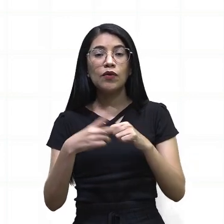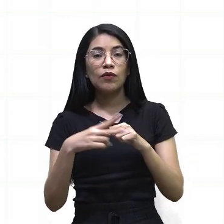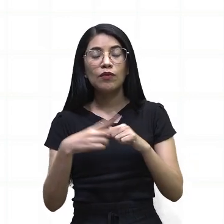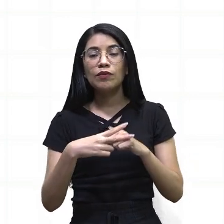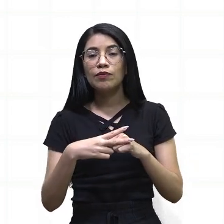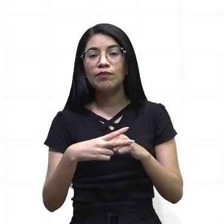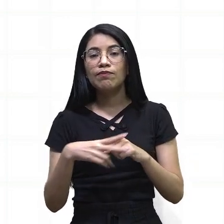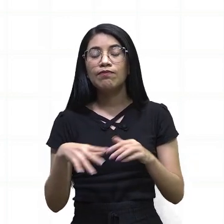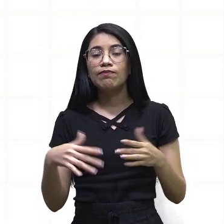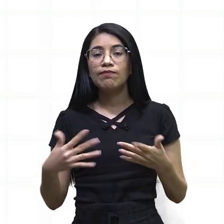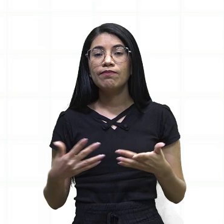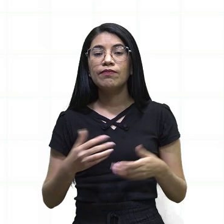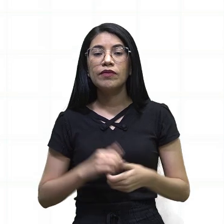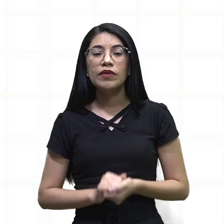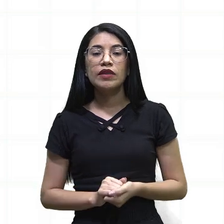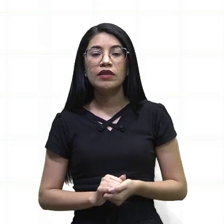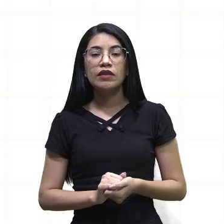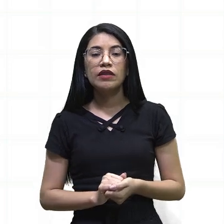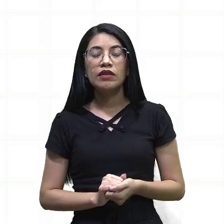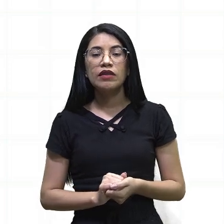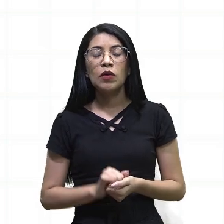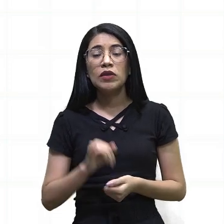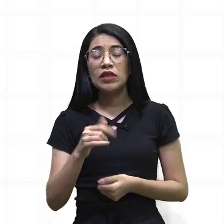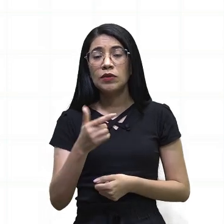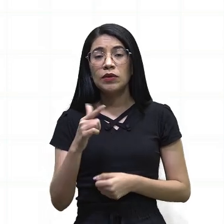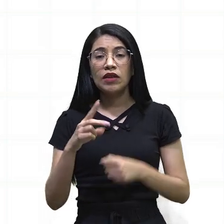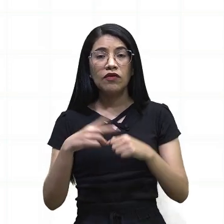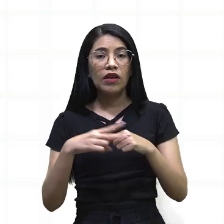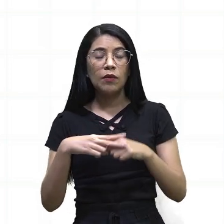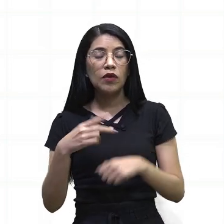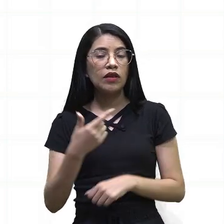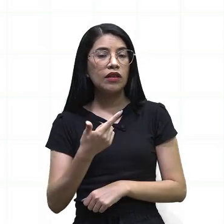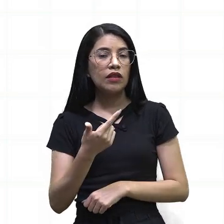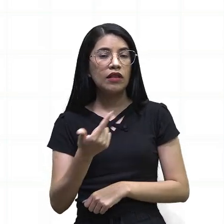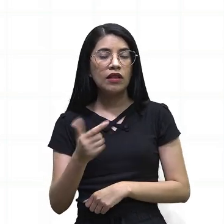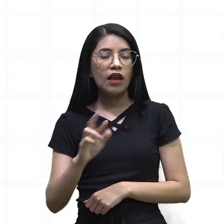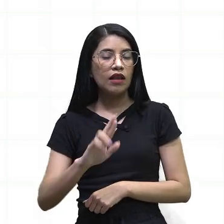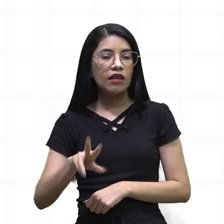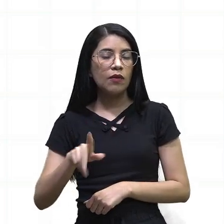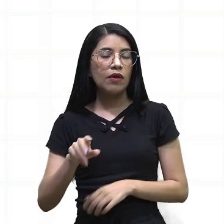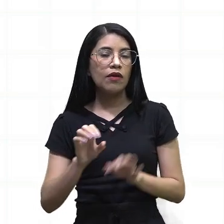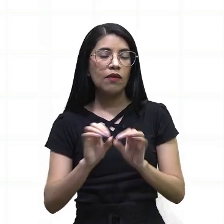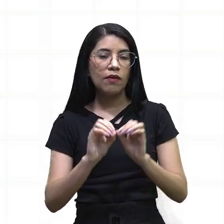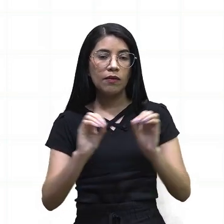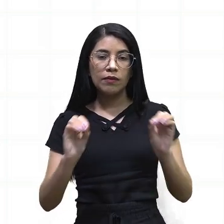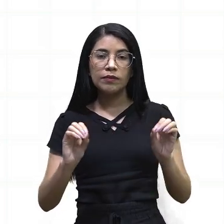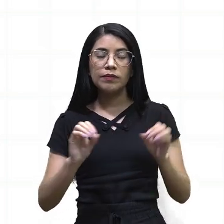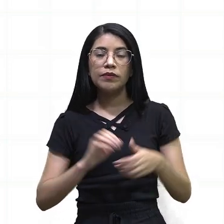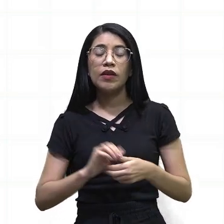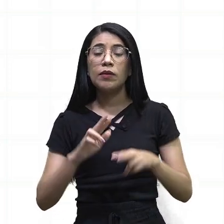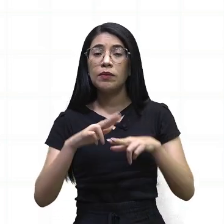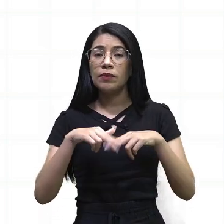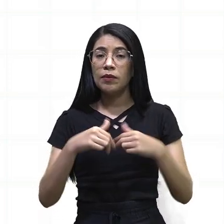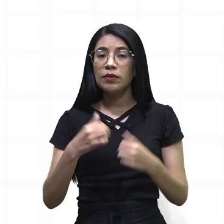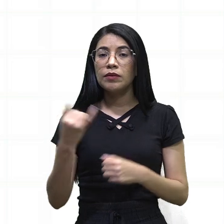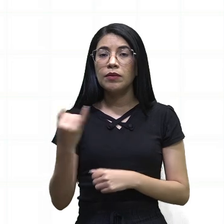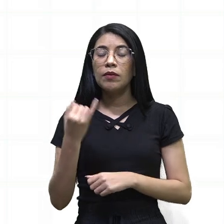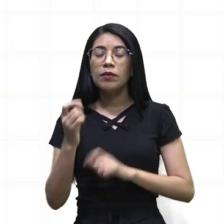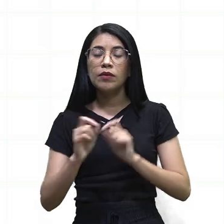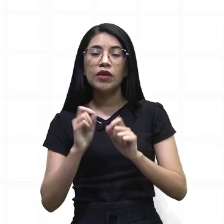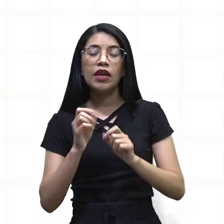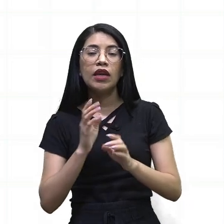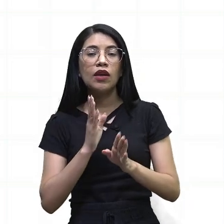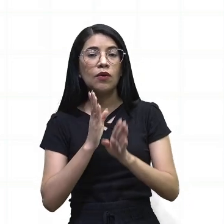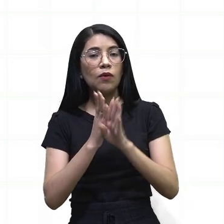né? Então, se não tem verbo, não pode ser uma oração. Então, é importante logo identificar o verbo. Identificou?